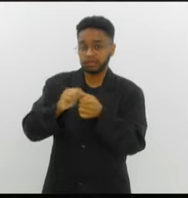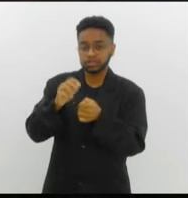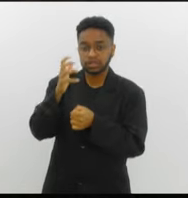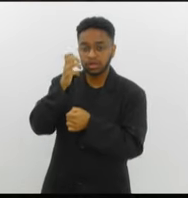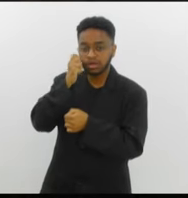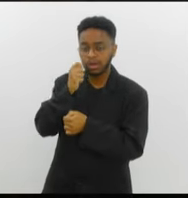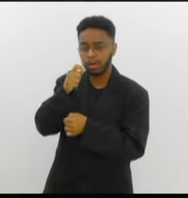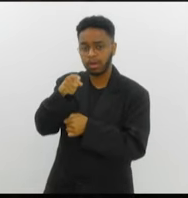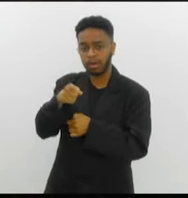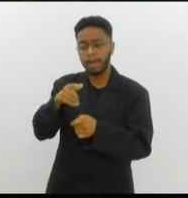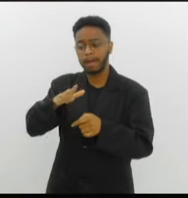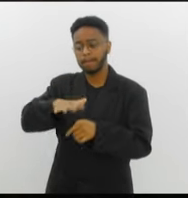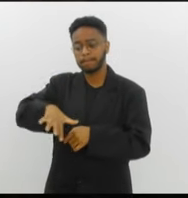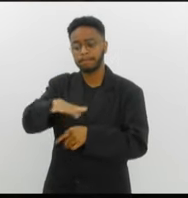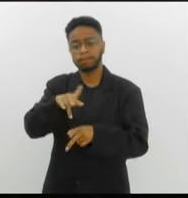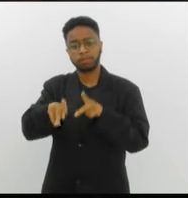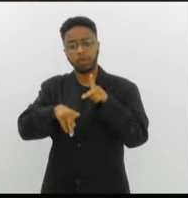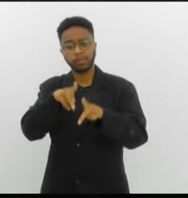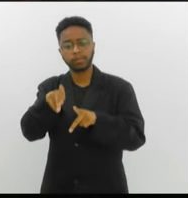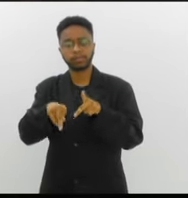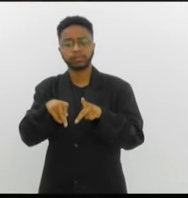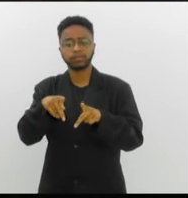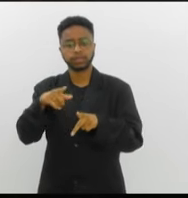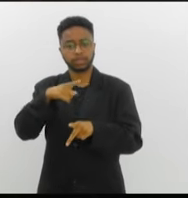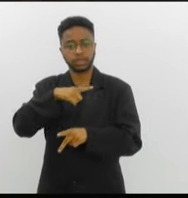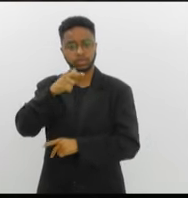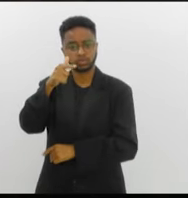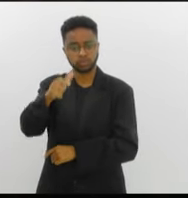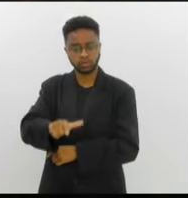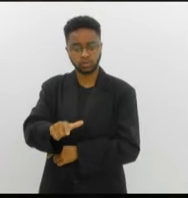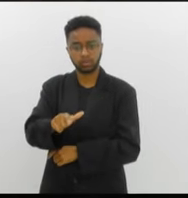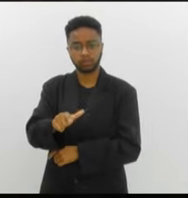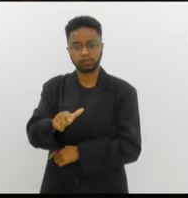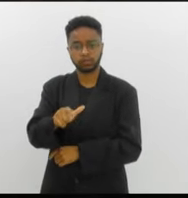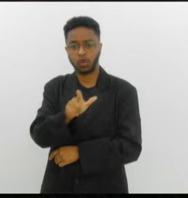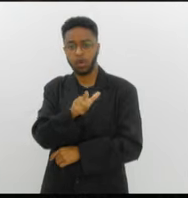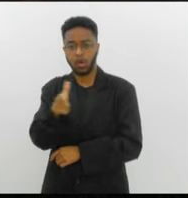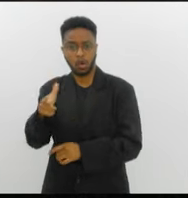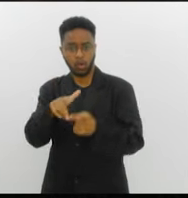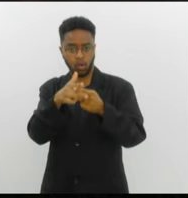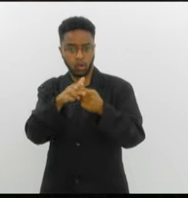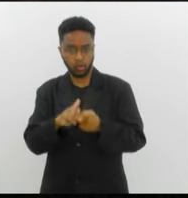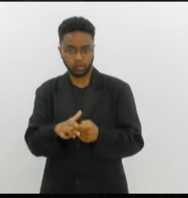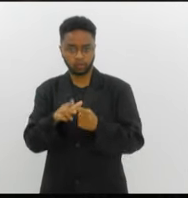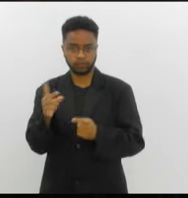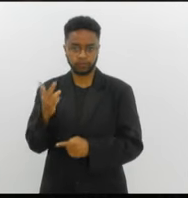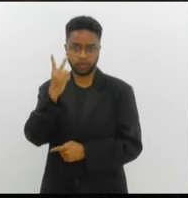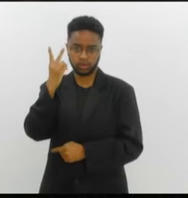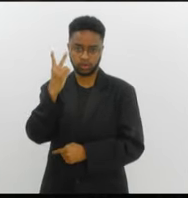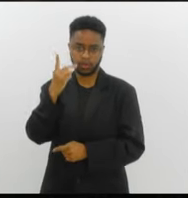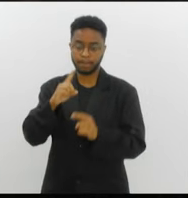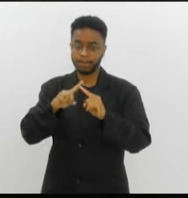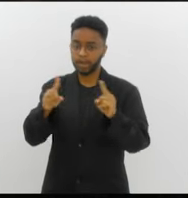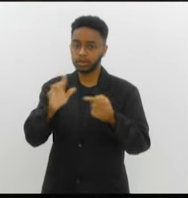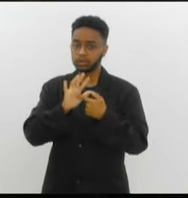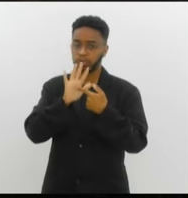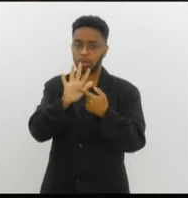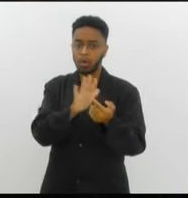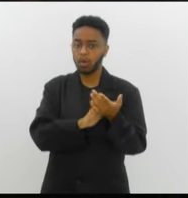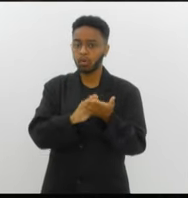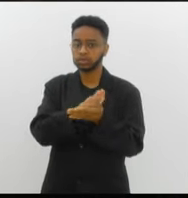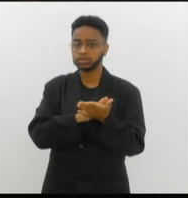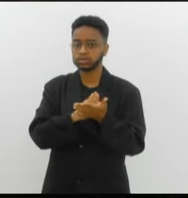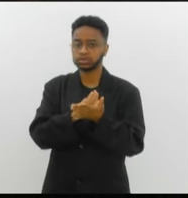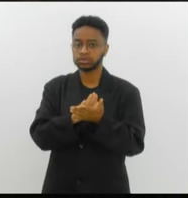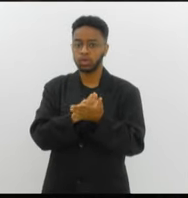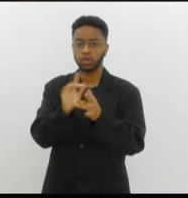que a população tenha de novo um outro reajuste, sem apresentar